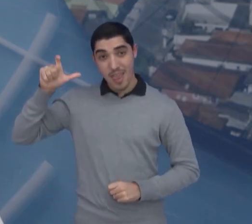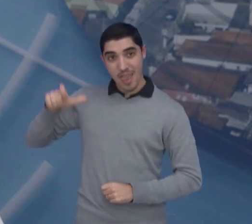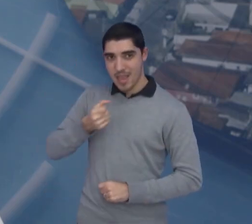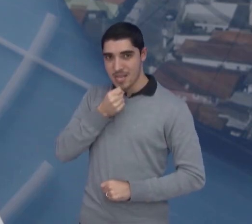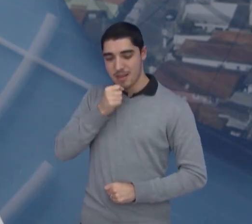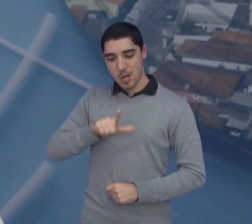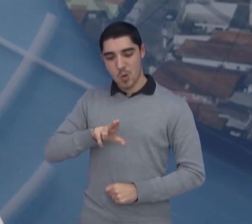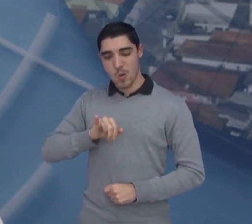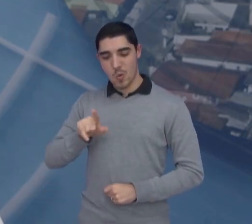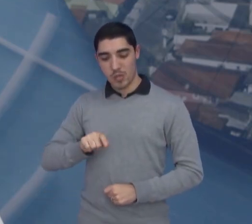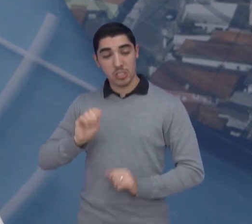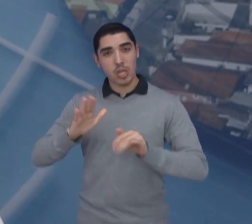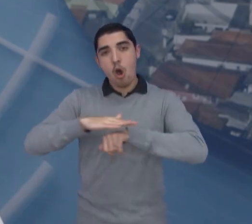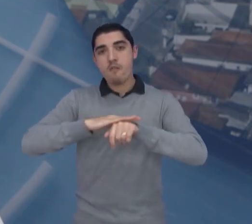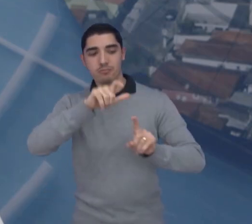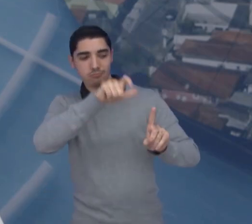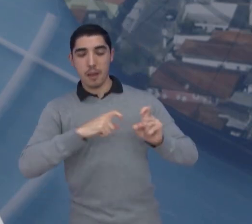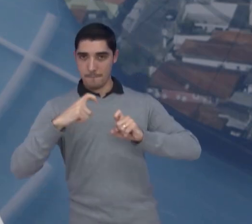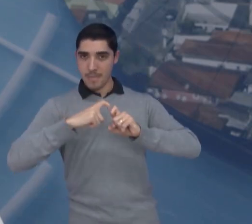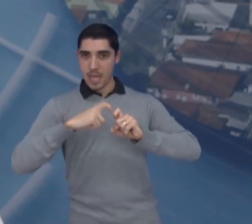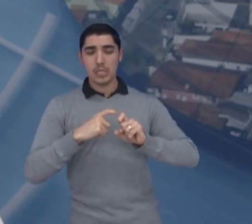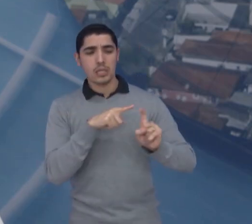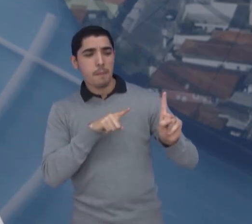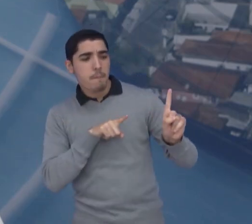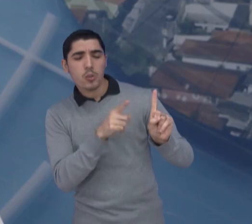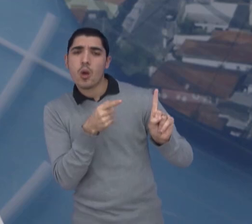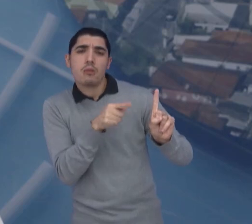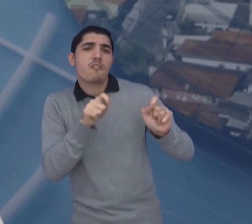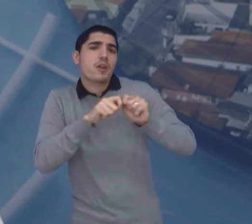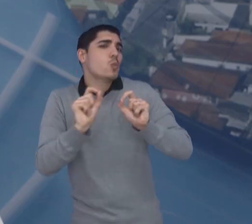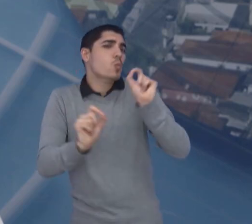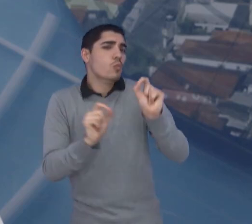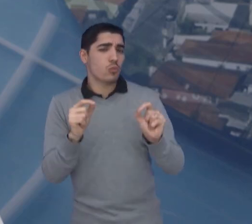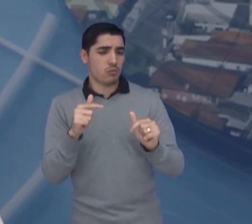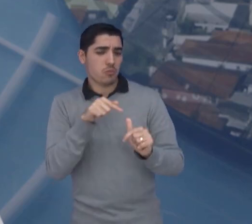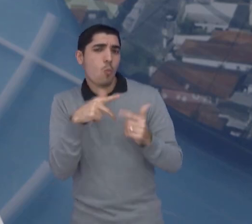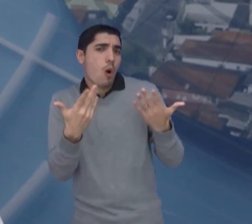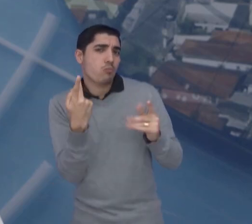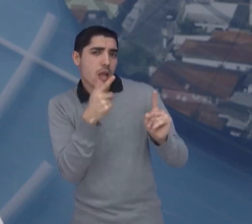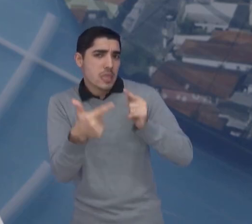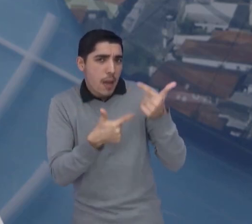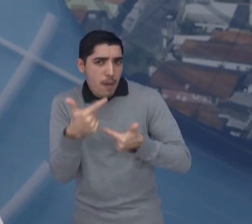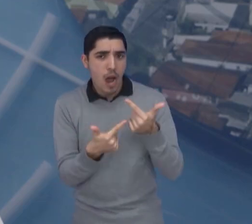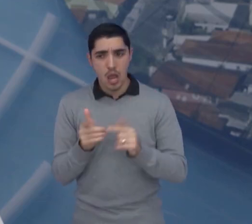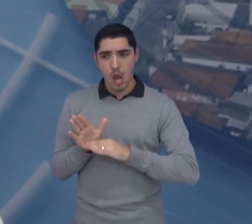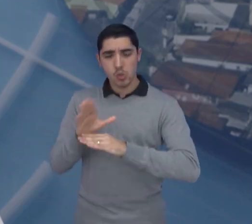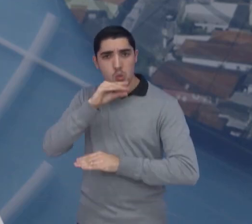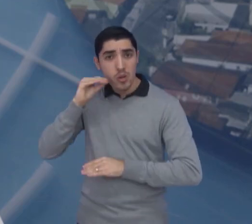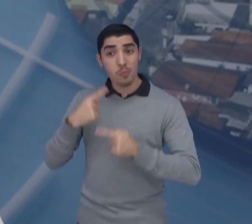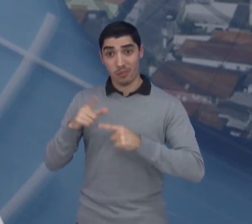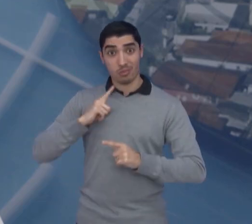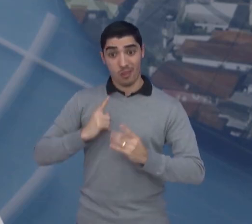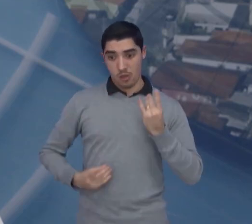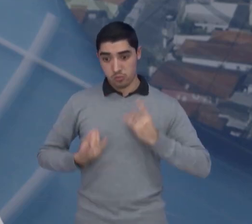vai explicar para a gente como que é realizado esse trabalho, né, nesse período tão importante da vida em que os hormônios estão à flor